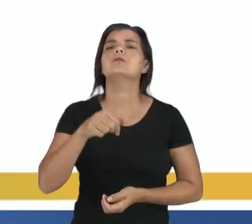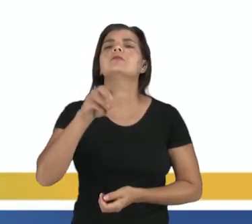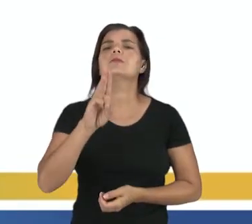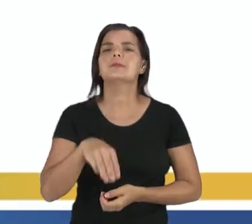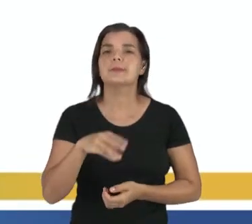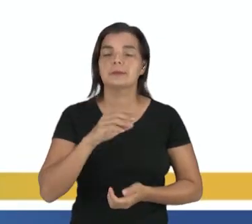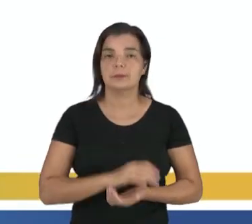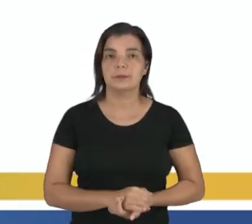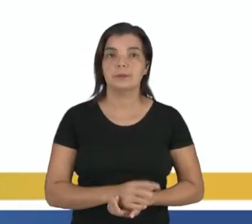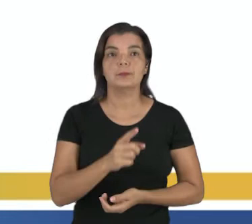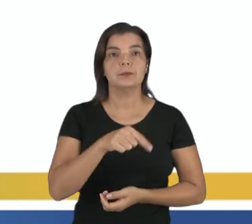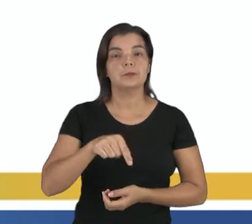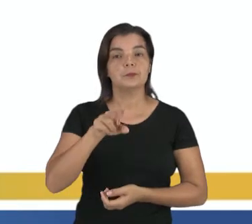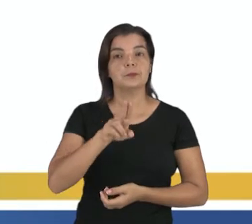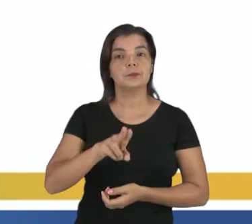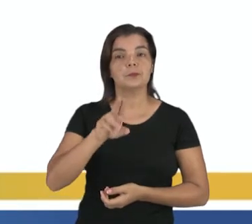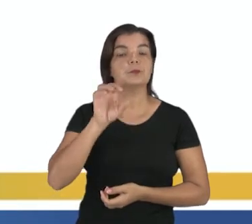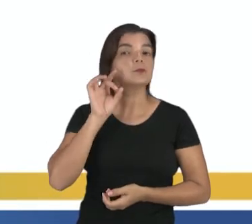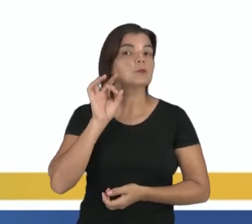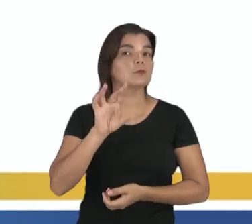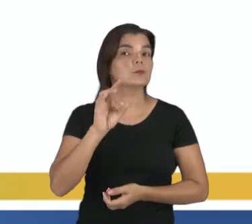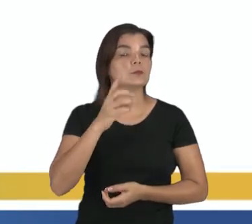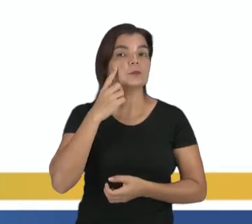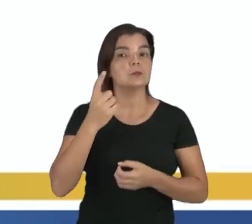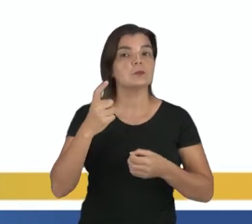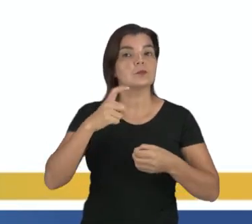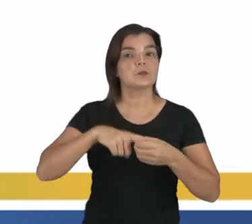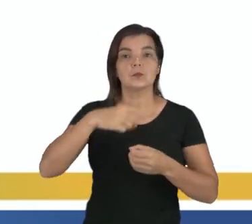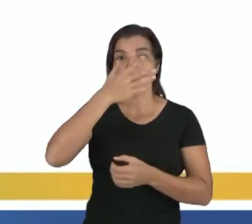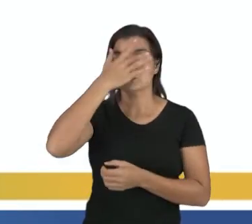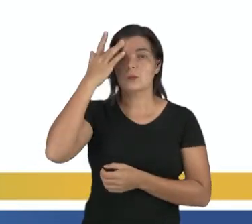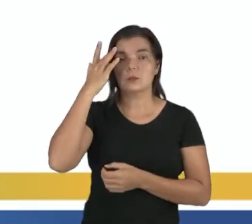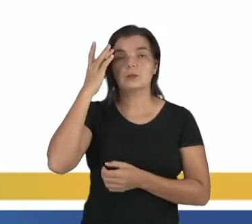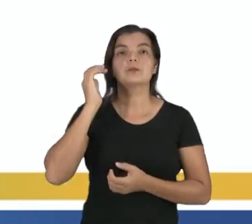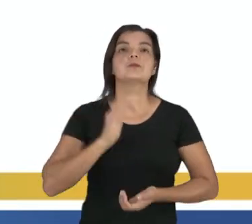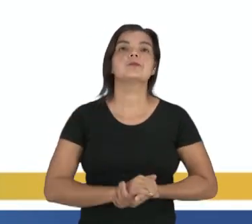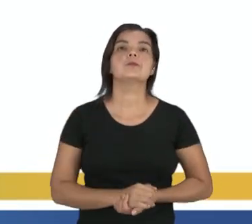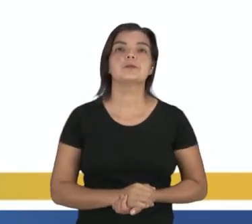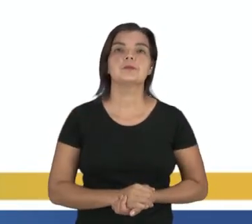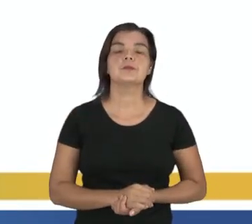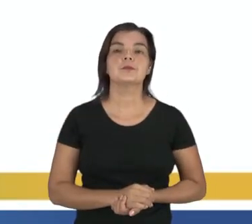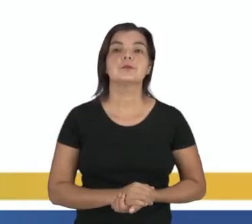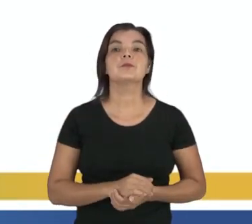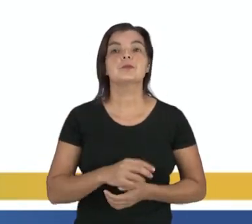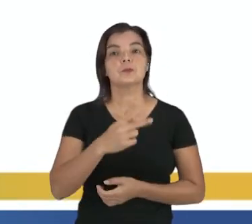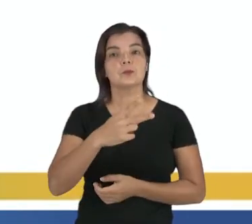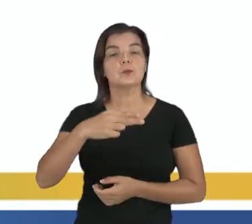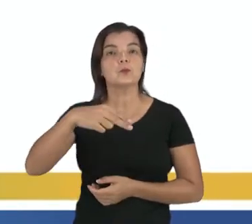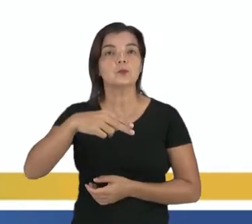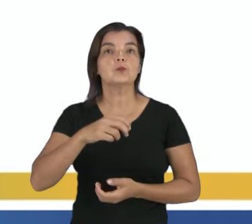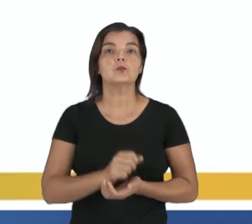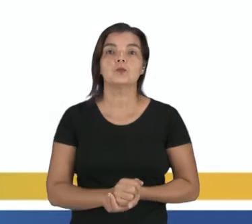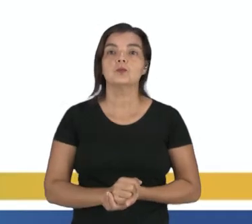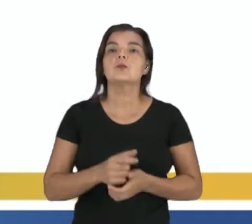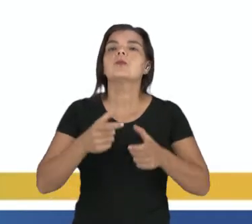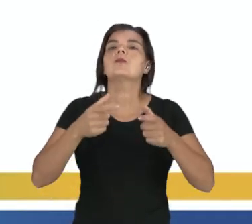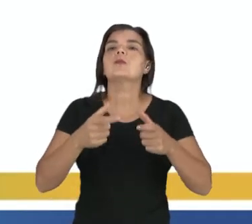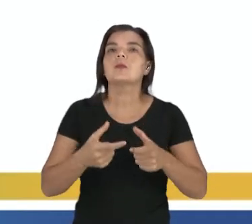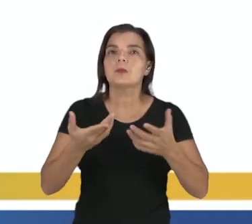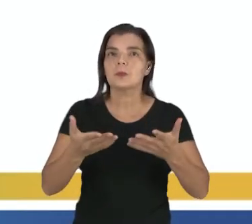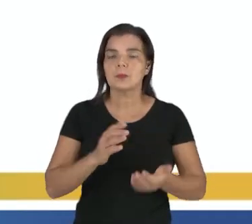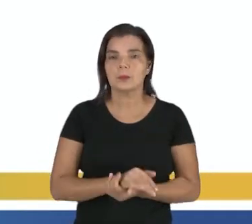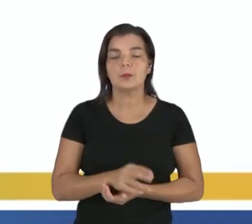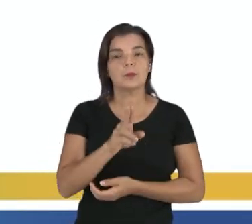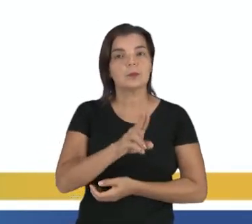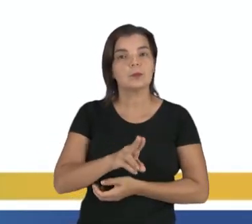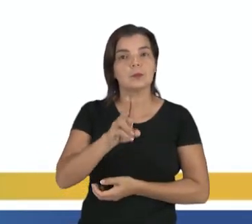quem, que você usa somente para retomar pessoas. Temos o pronome relativo onde, que